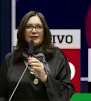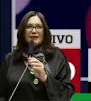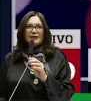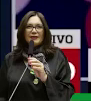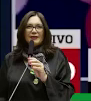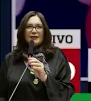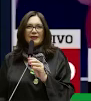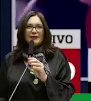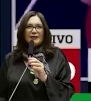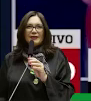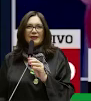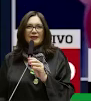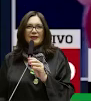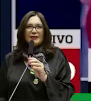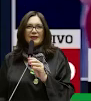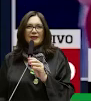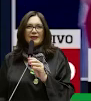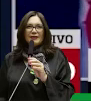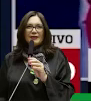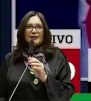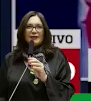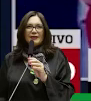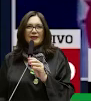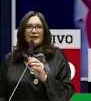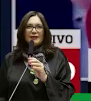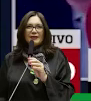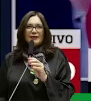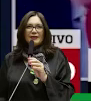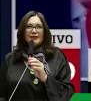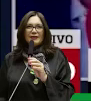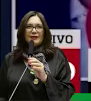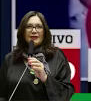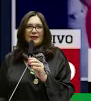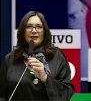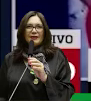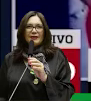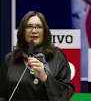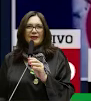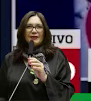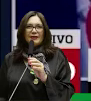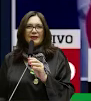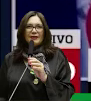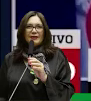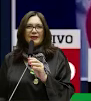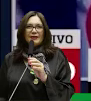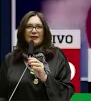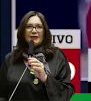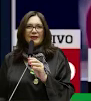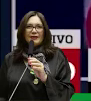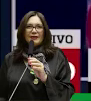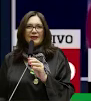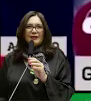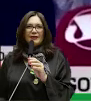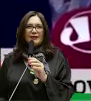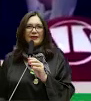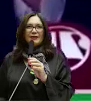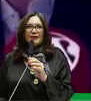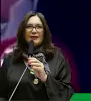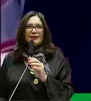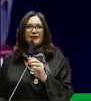benfeitora da humanidade quando a gente o contrário o show agora se o choro que tem oportunidade de esclarecer